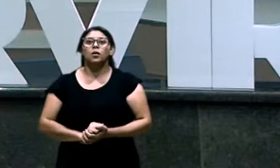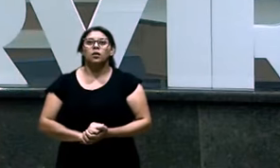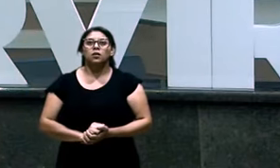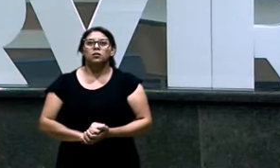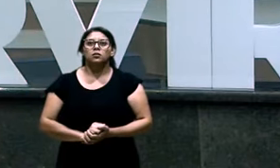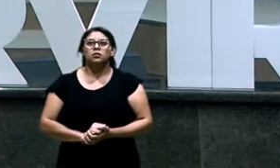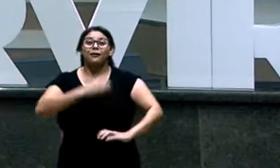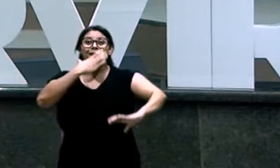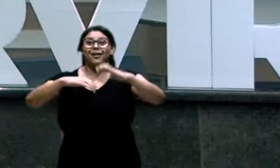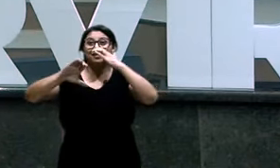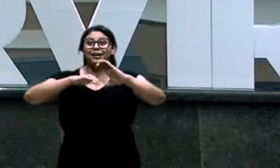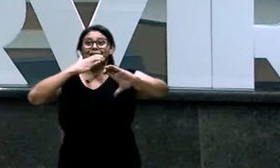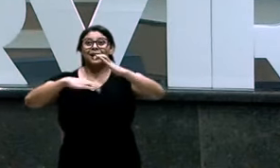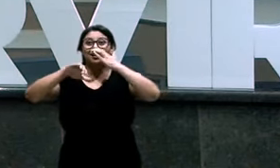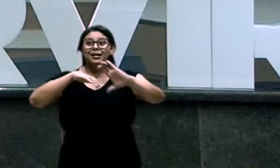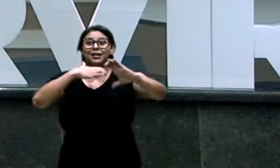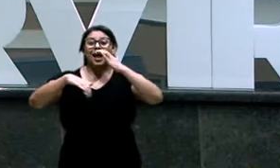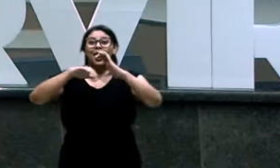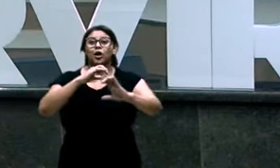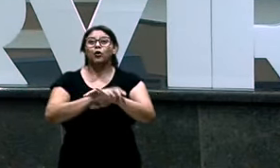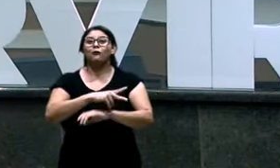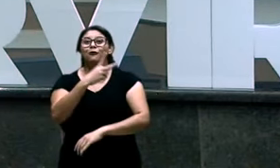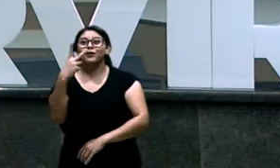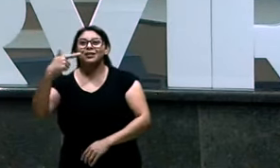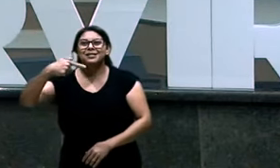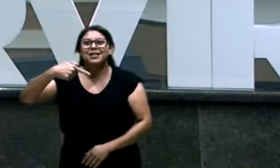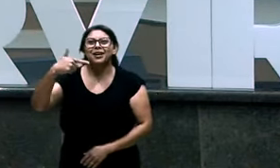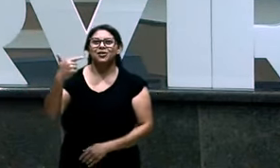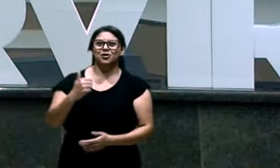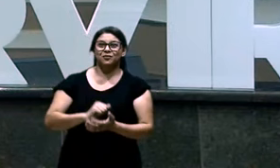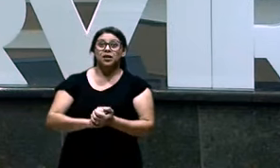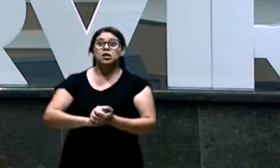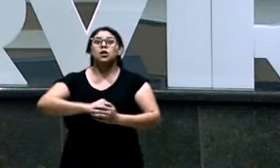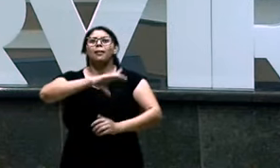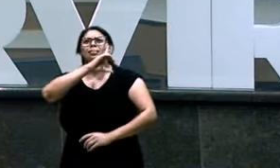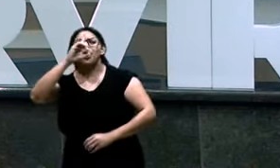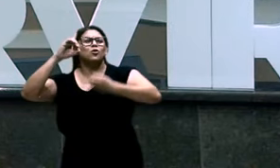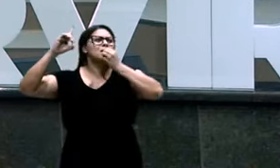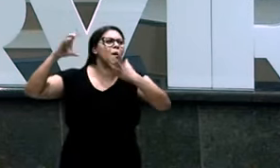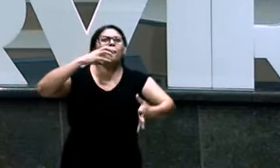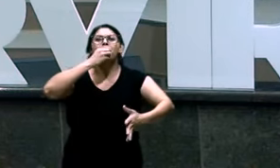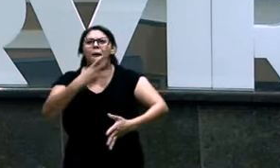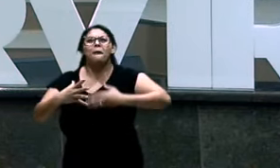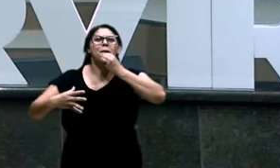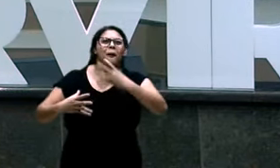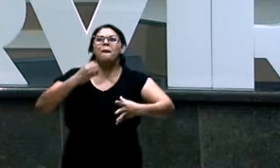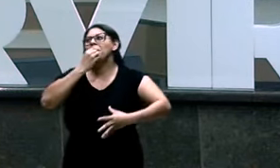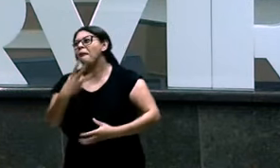vezes: o Senhor é bom, e a tua benignidade ela dura para sempre. O Senhor é bom, e a